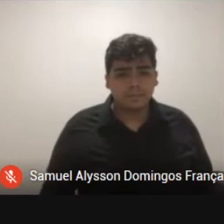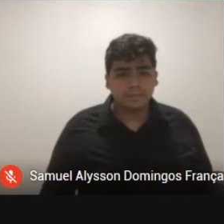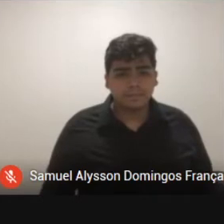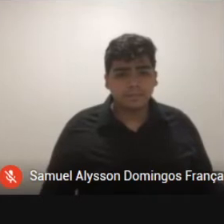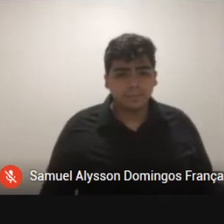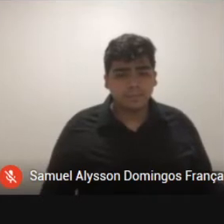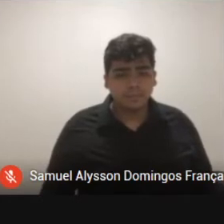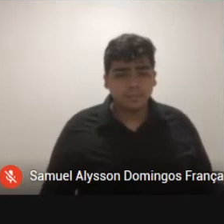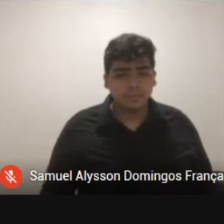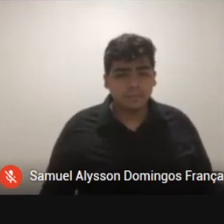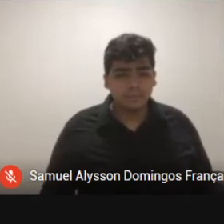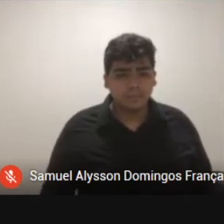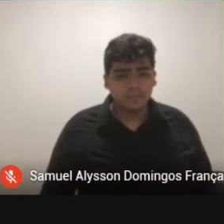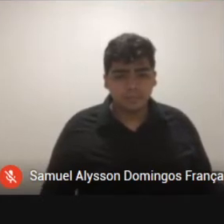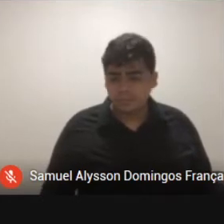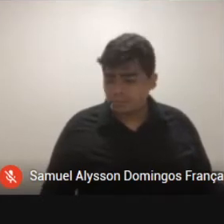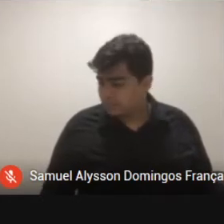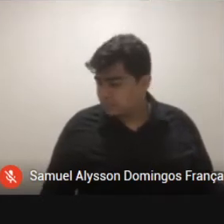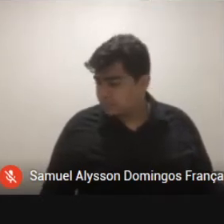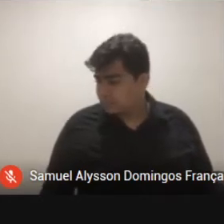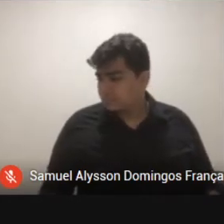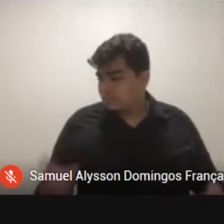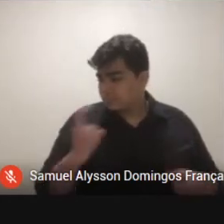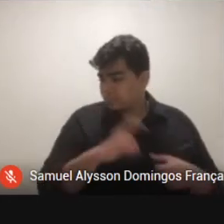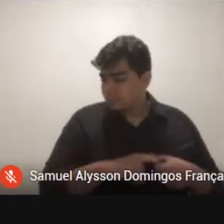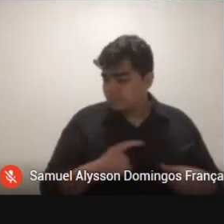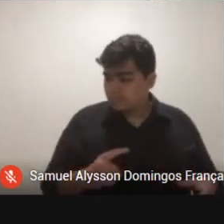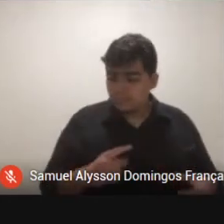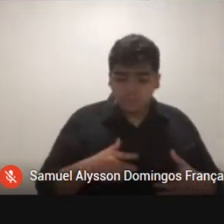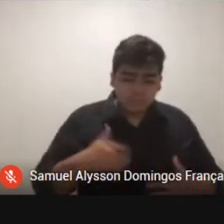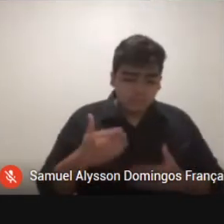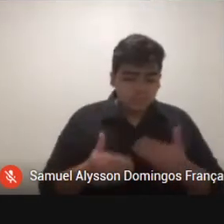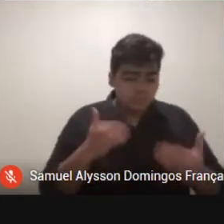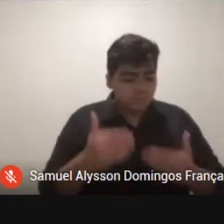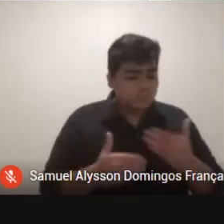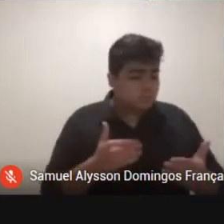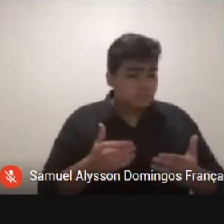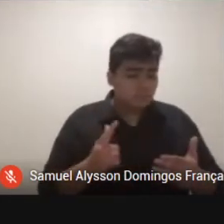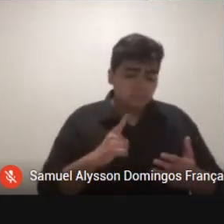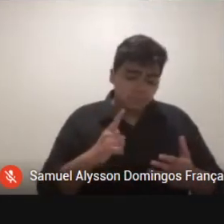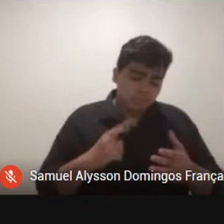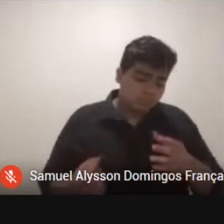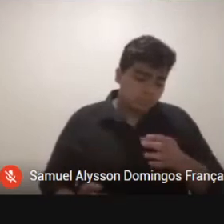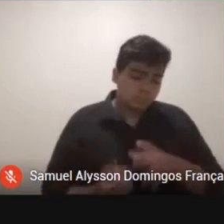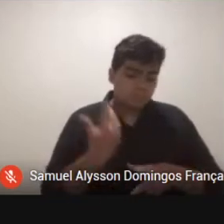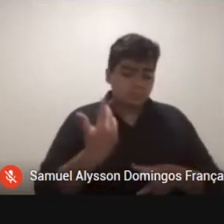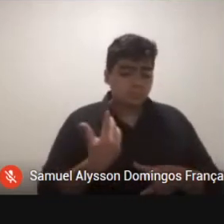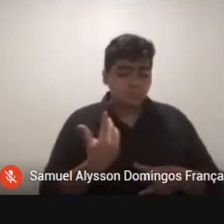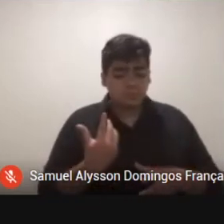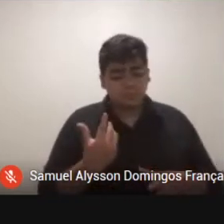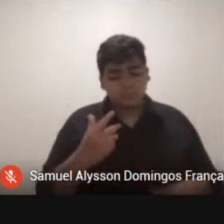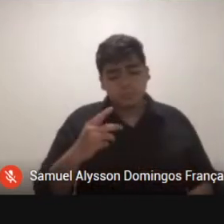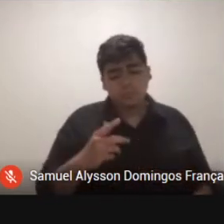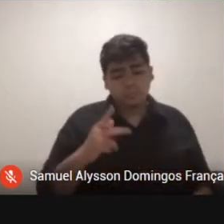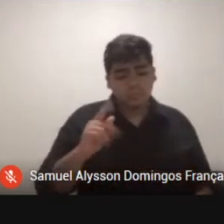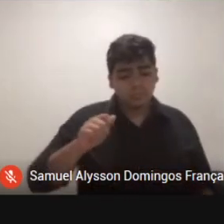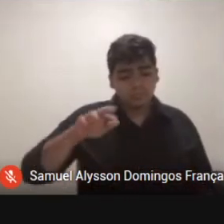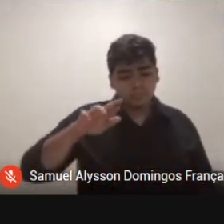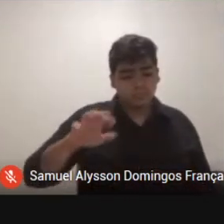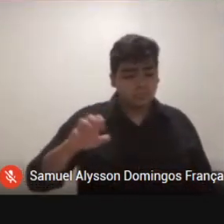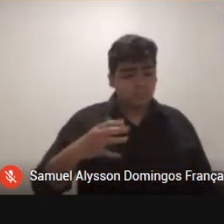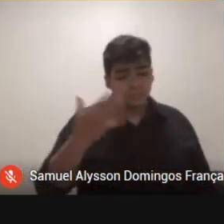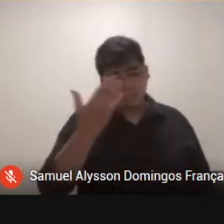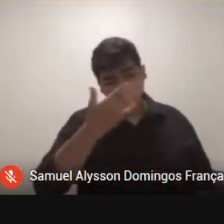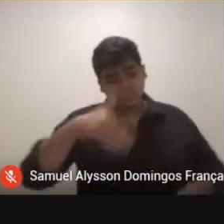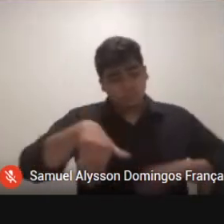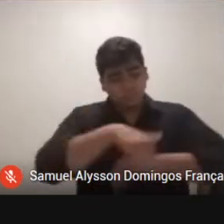Voltando agora aqui ao processo, a implantação do nosso parquet, que foi lá na Avenida 1º de Maio, né? Logo em